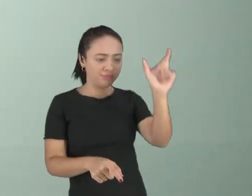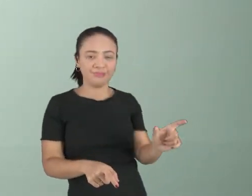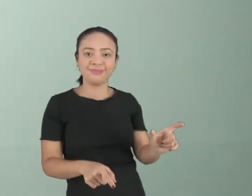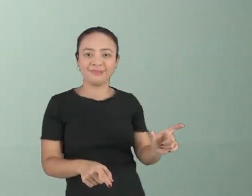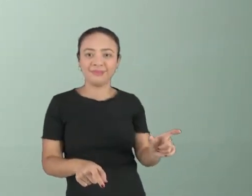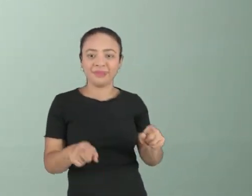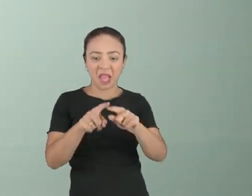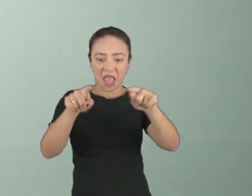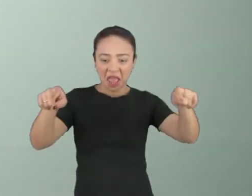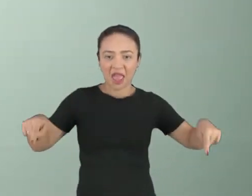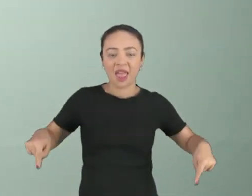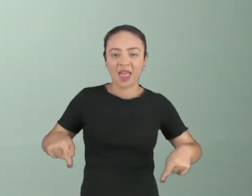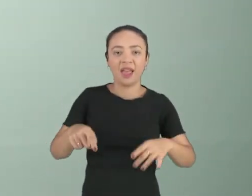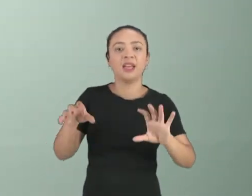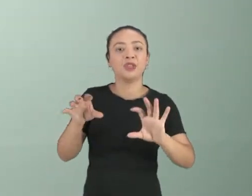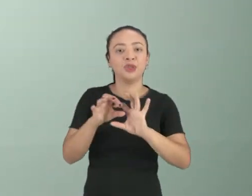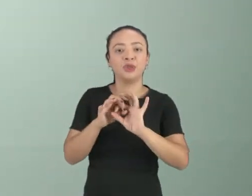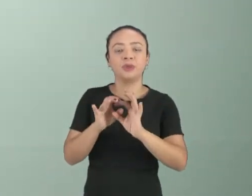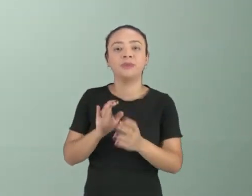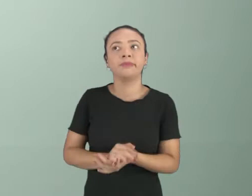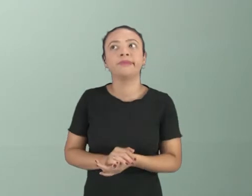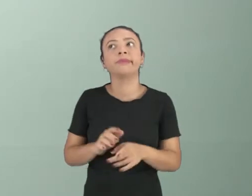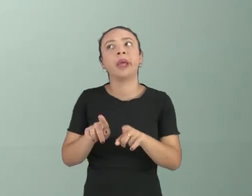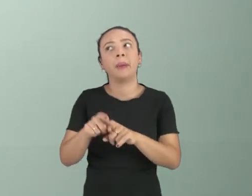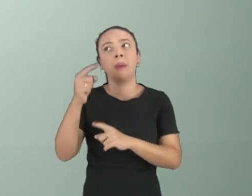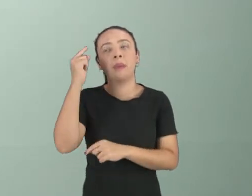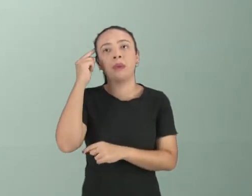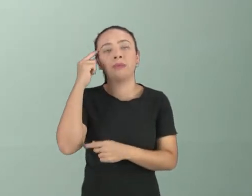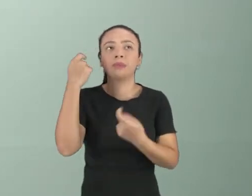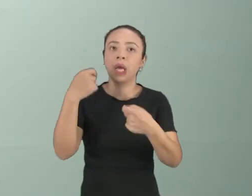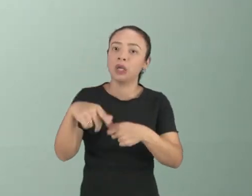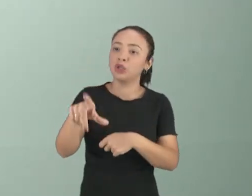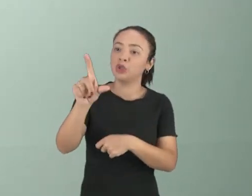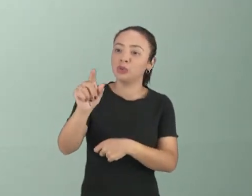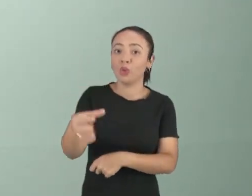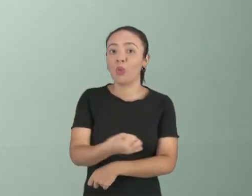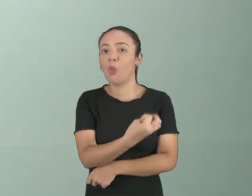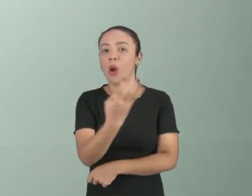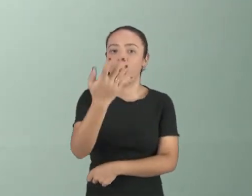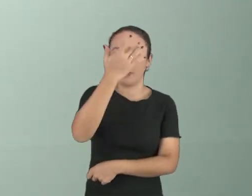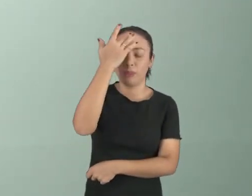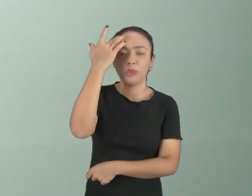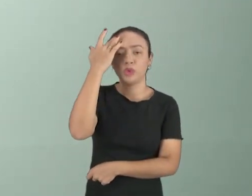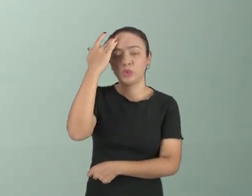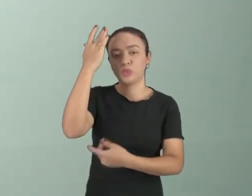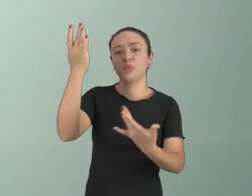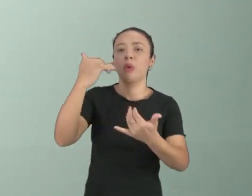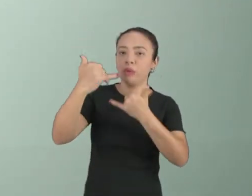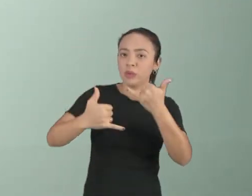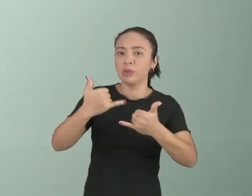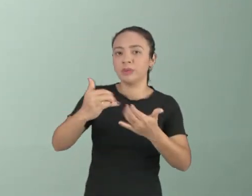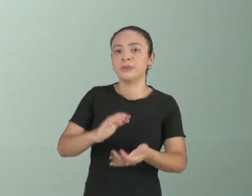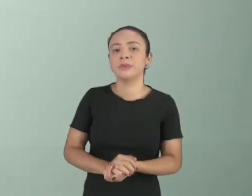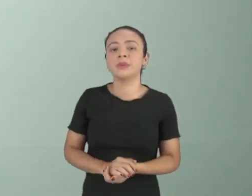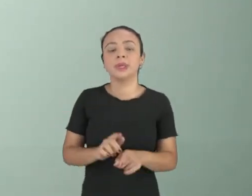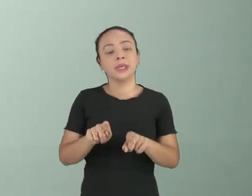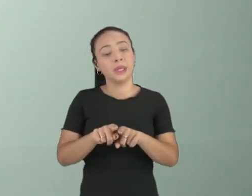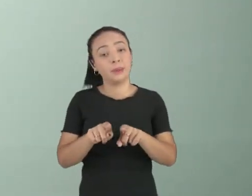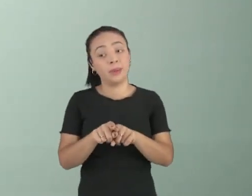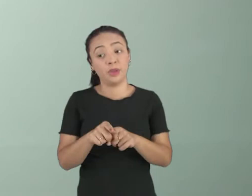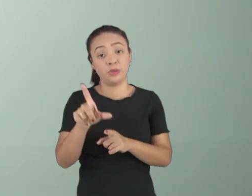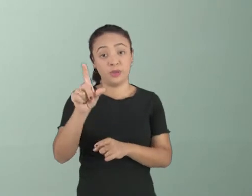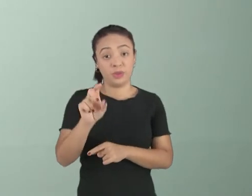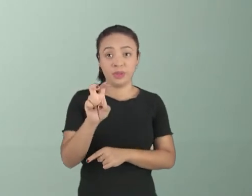pancadaria possível. Aí ele teve também a ideia, vamos ter que diminuir a quantidade de jogadores, né? Aí foi quando diminuíram